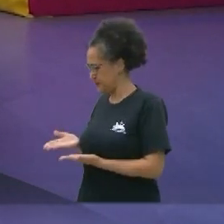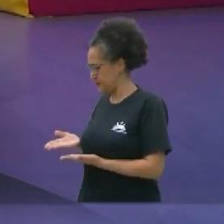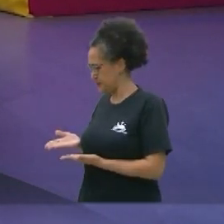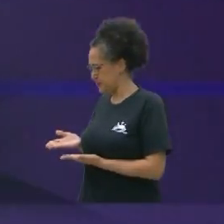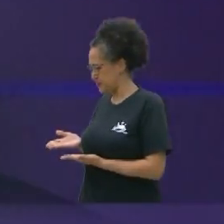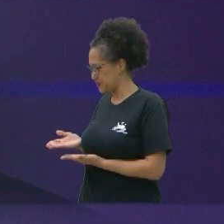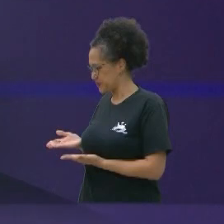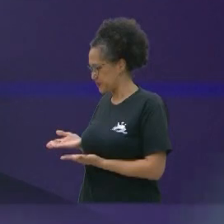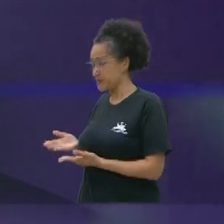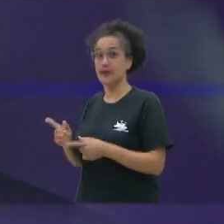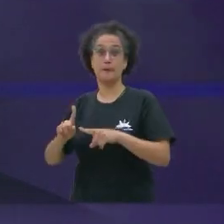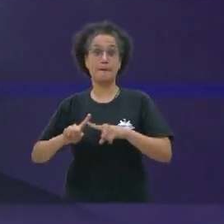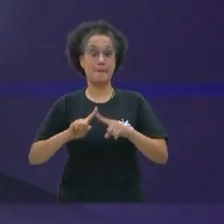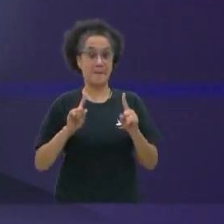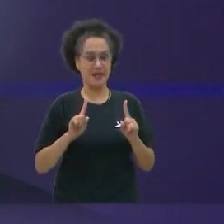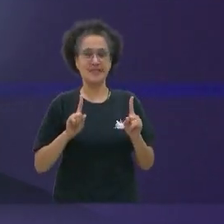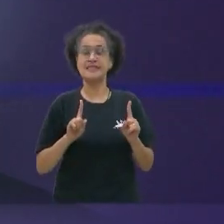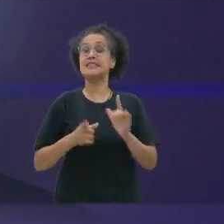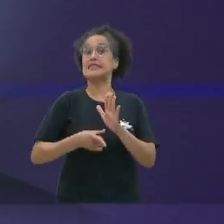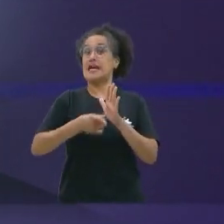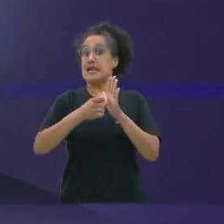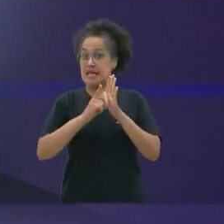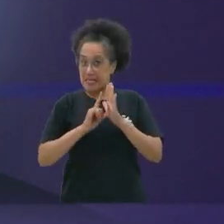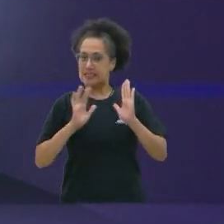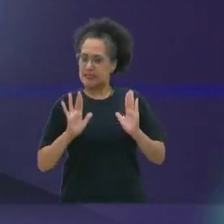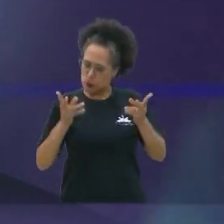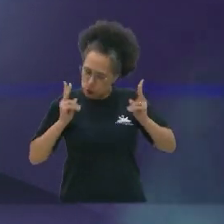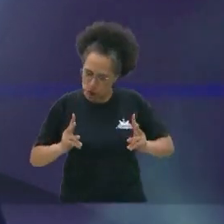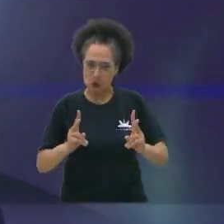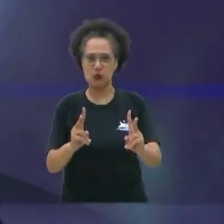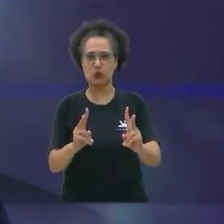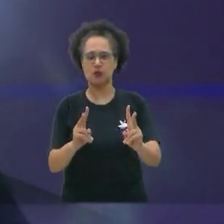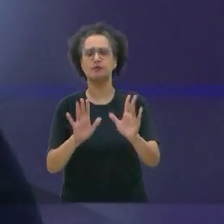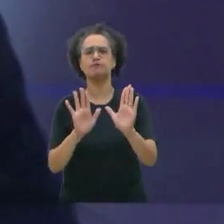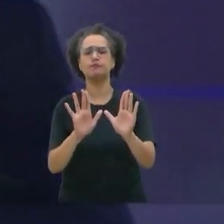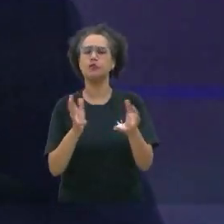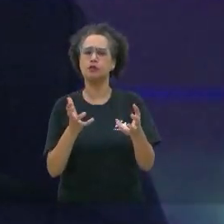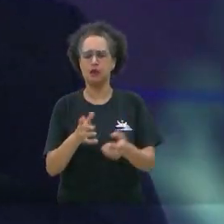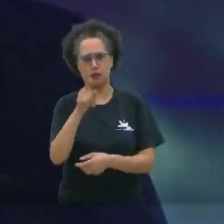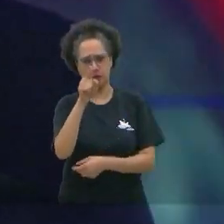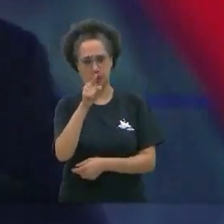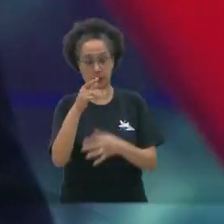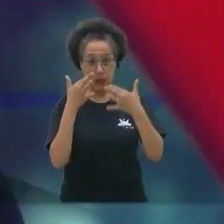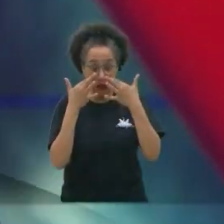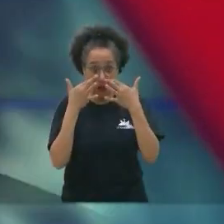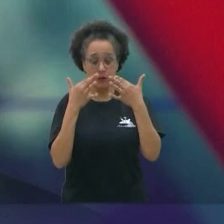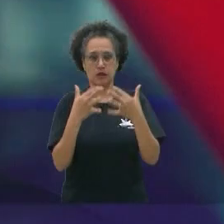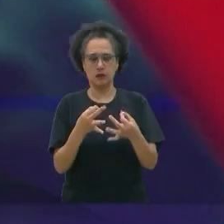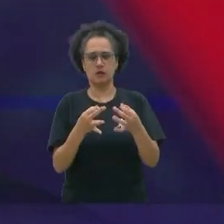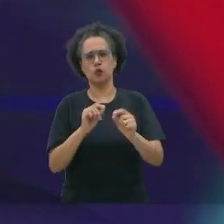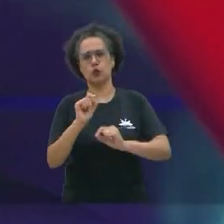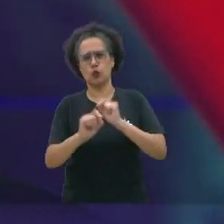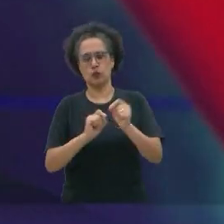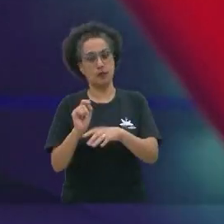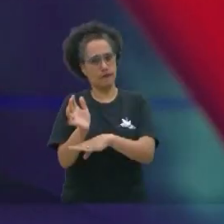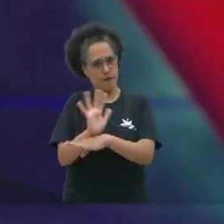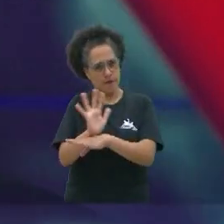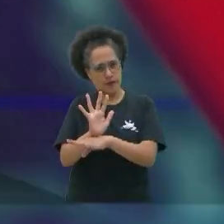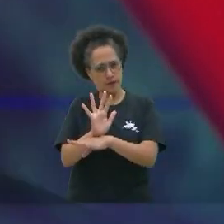0800-410-6060. Mas antes de nós continuarmos, eu quero que você preste atenção nesse vídeo.